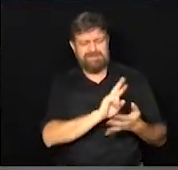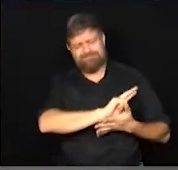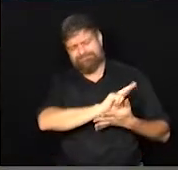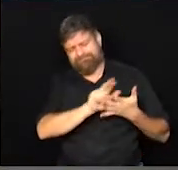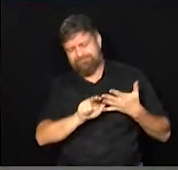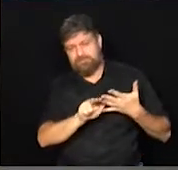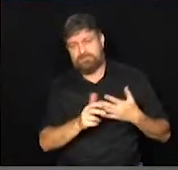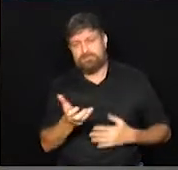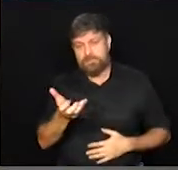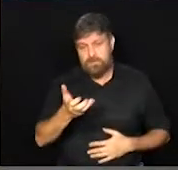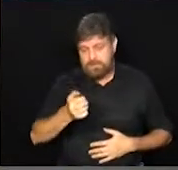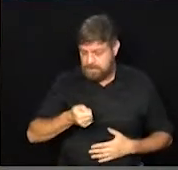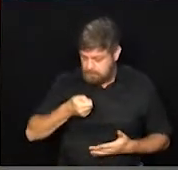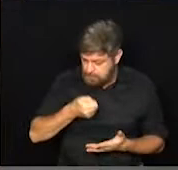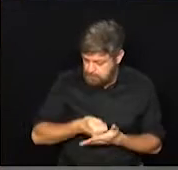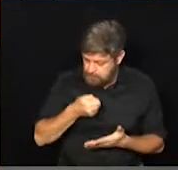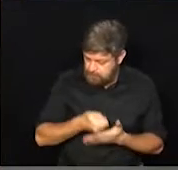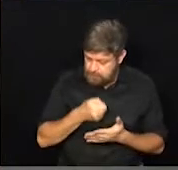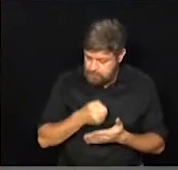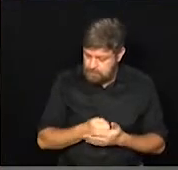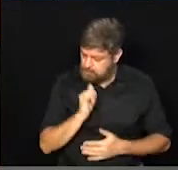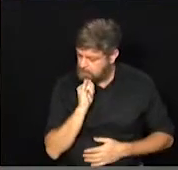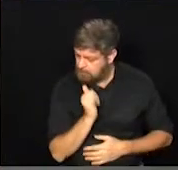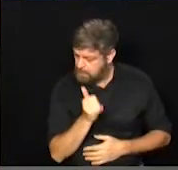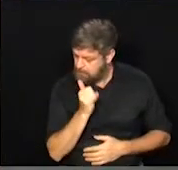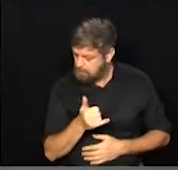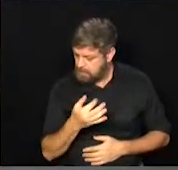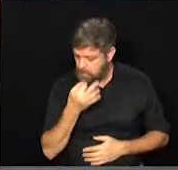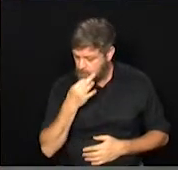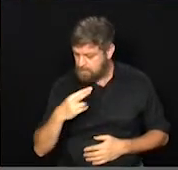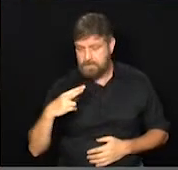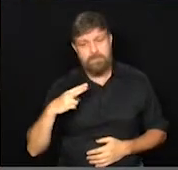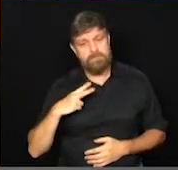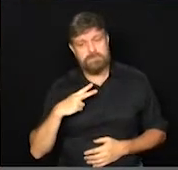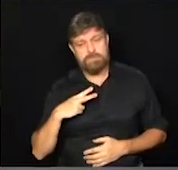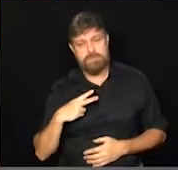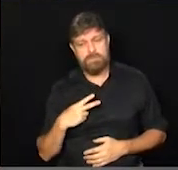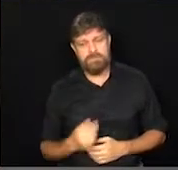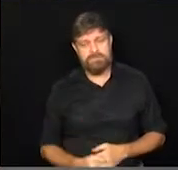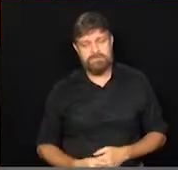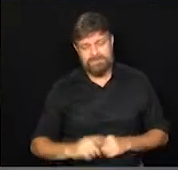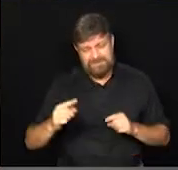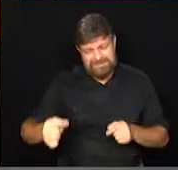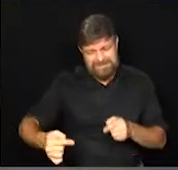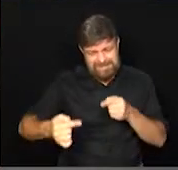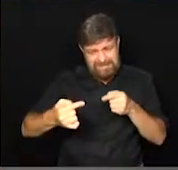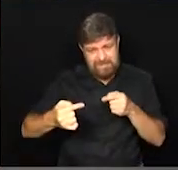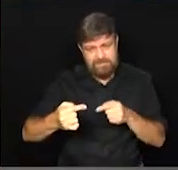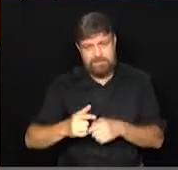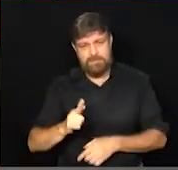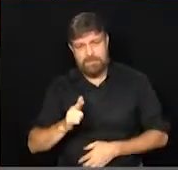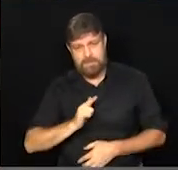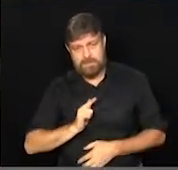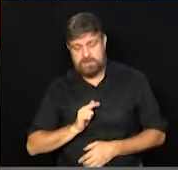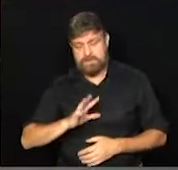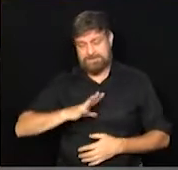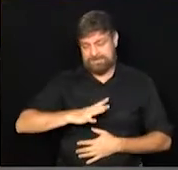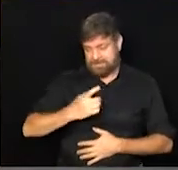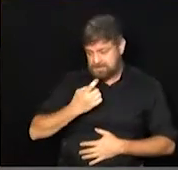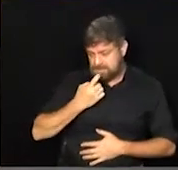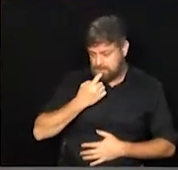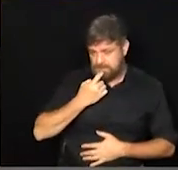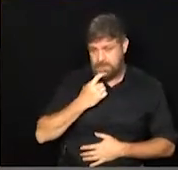quero aqui reafirmar que, na minha opinião, um dos grandes desafios que está colocado para a cidade de